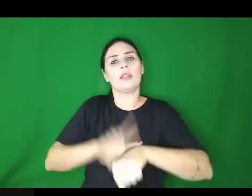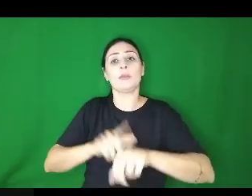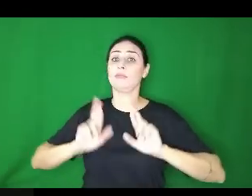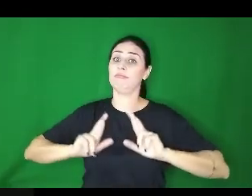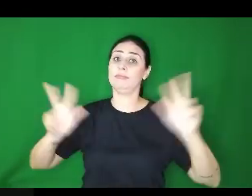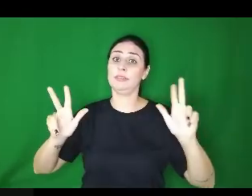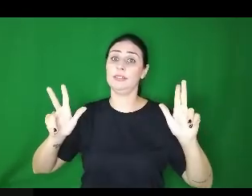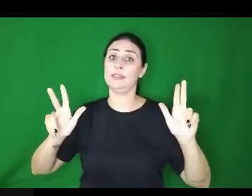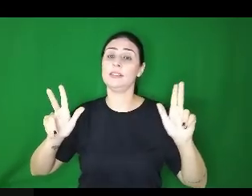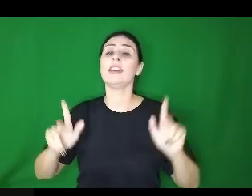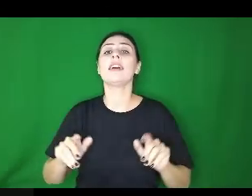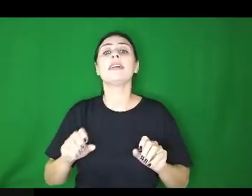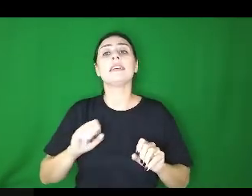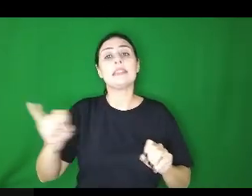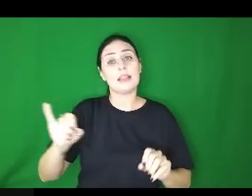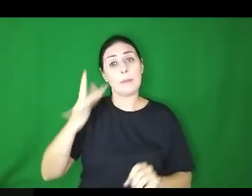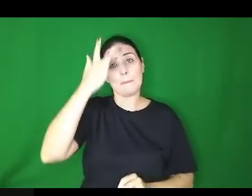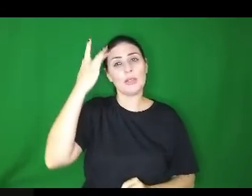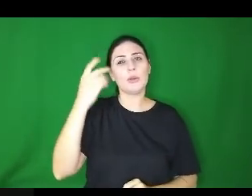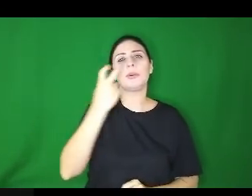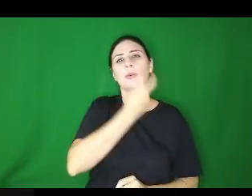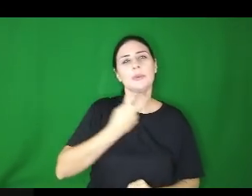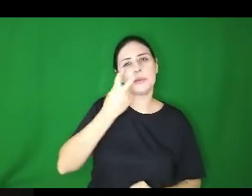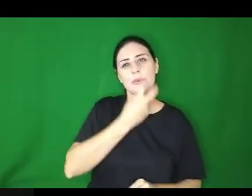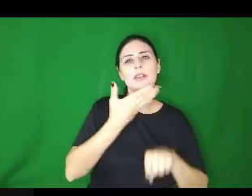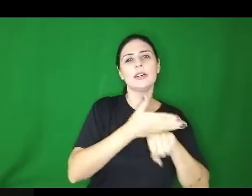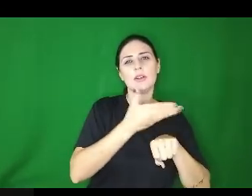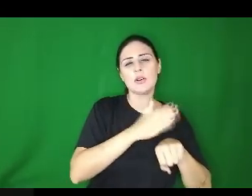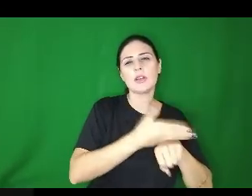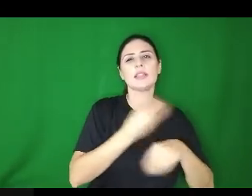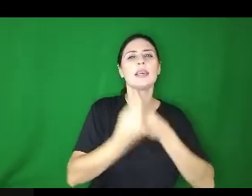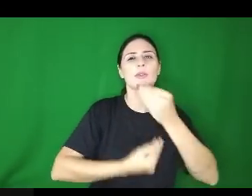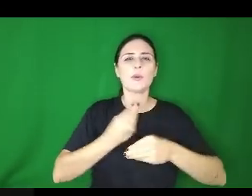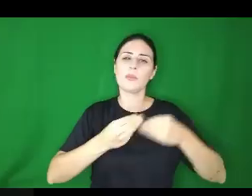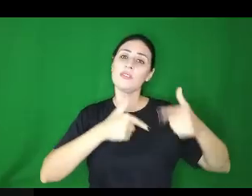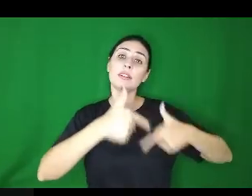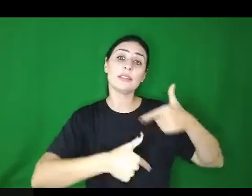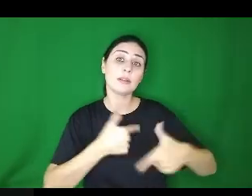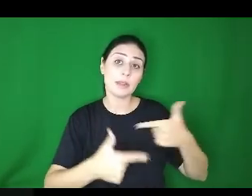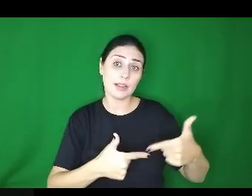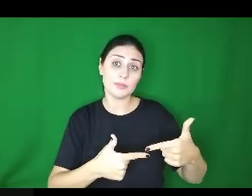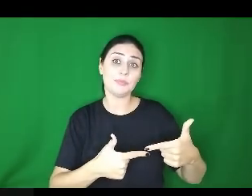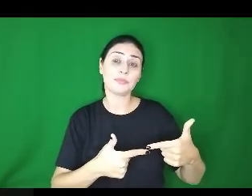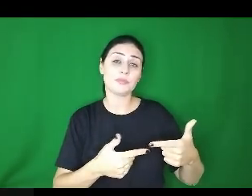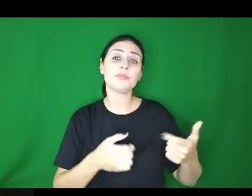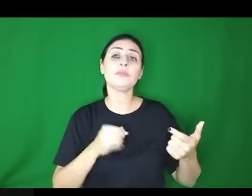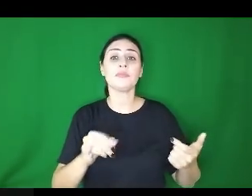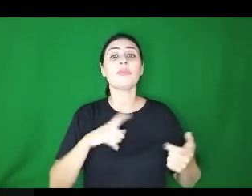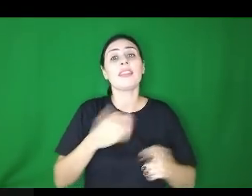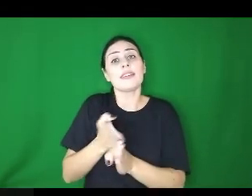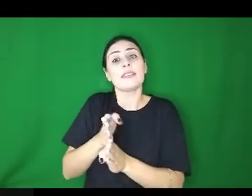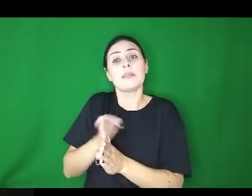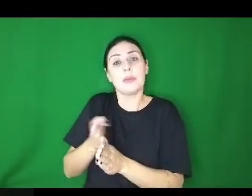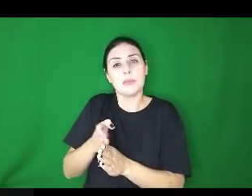você perde isso que tem que ser cotidianamente reforçado, né? E até que a criança vá